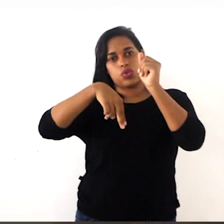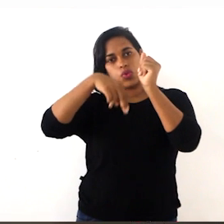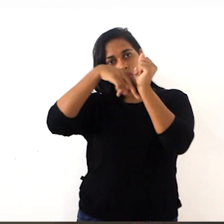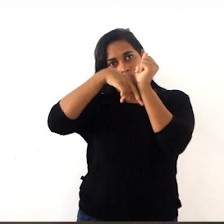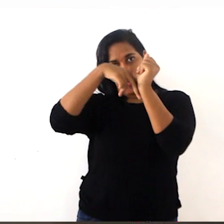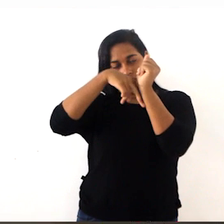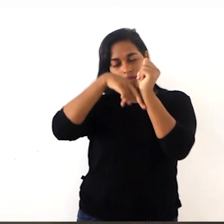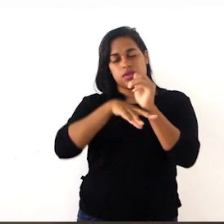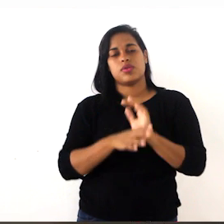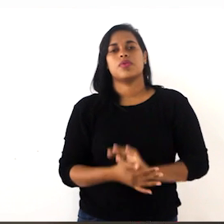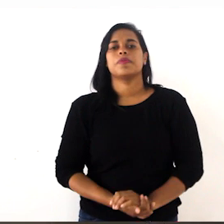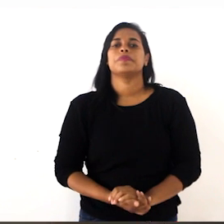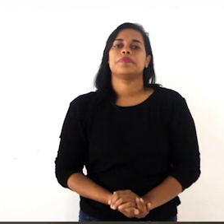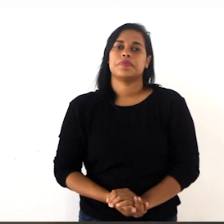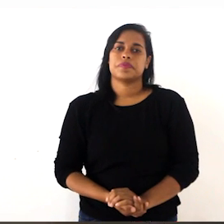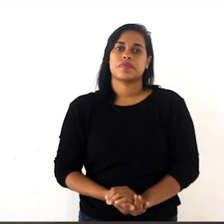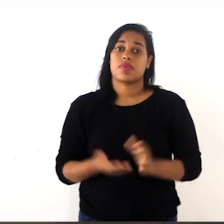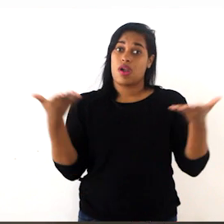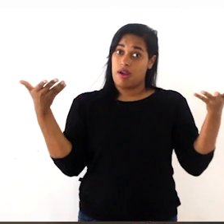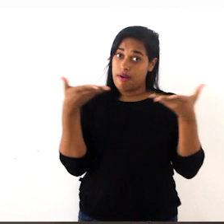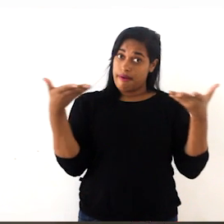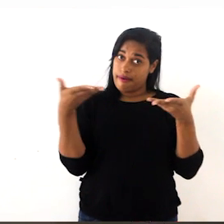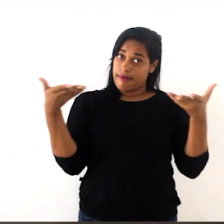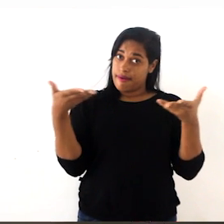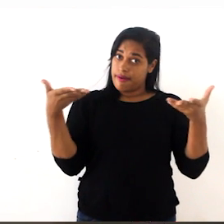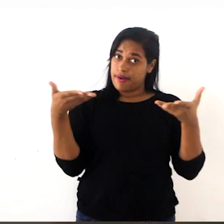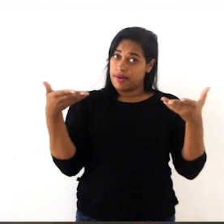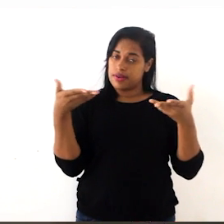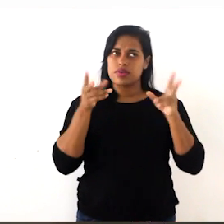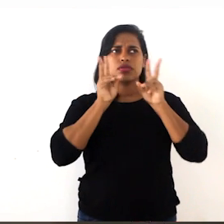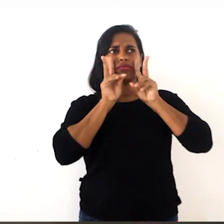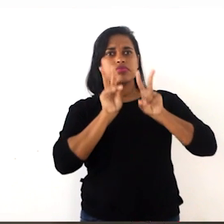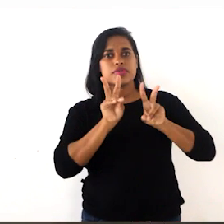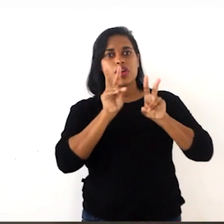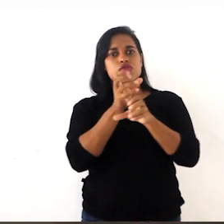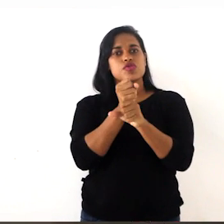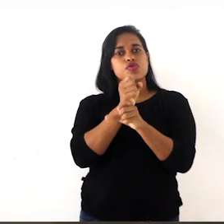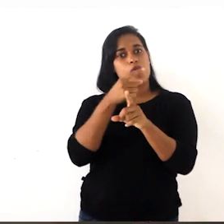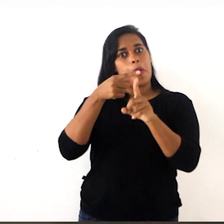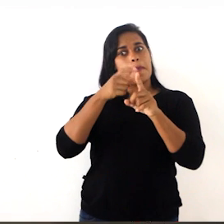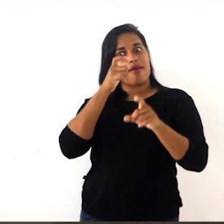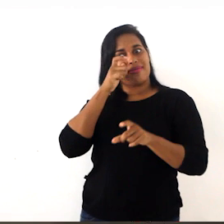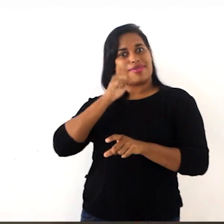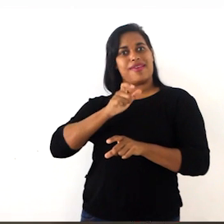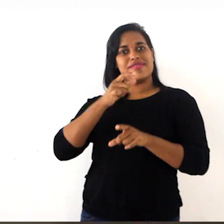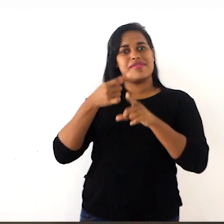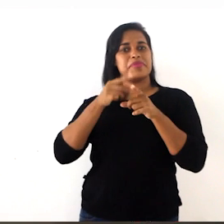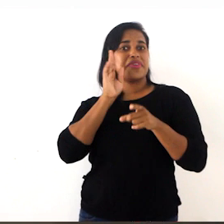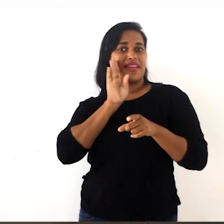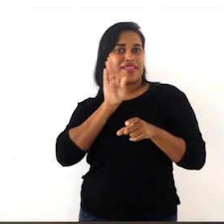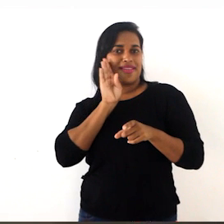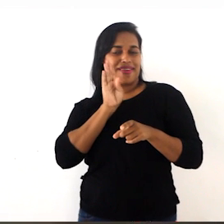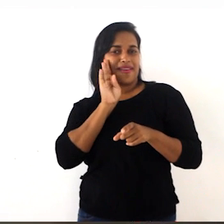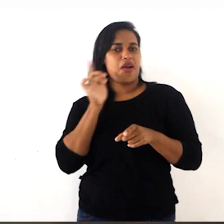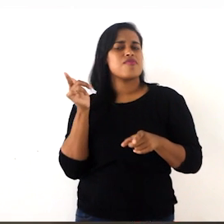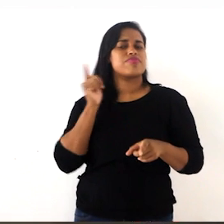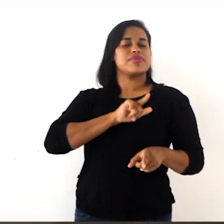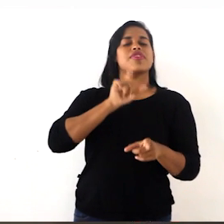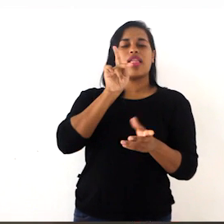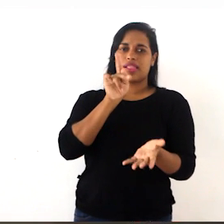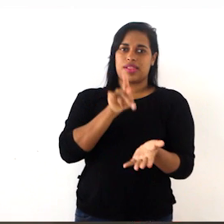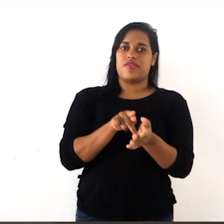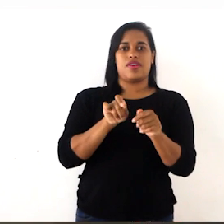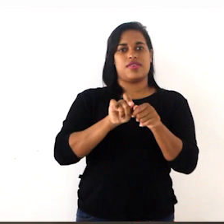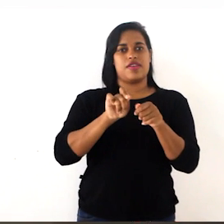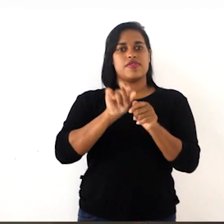arquivo. Vamos agora, a função de soma ela está interessante, mas seria legal que ela fizesse uma soma. Então a